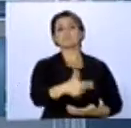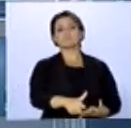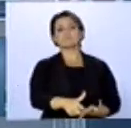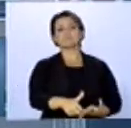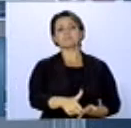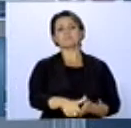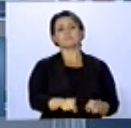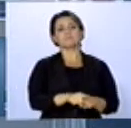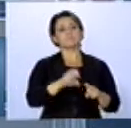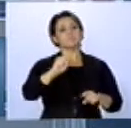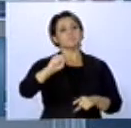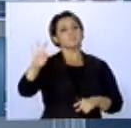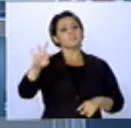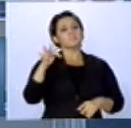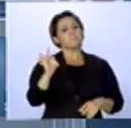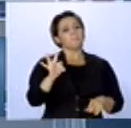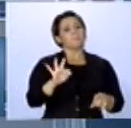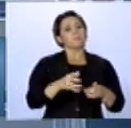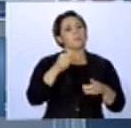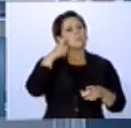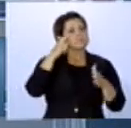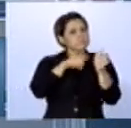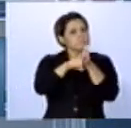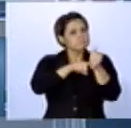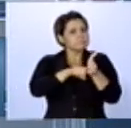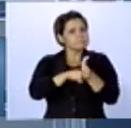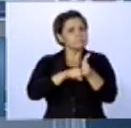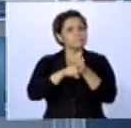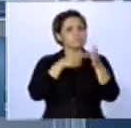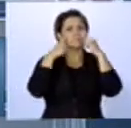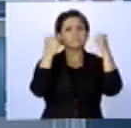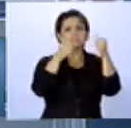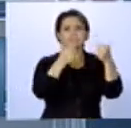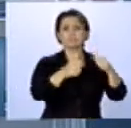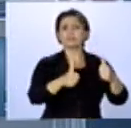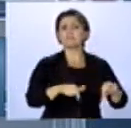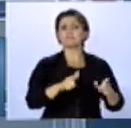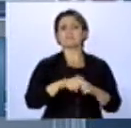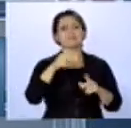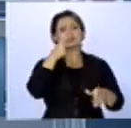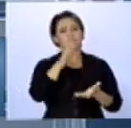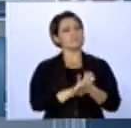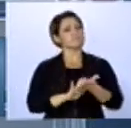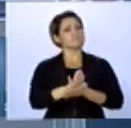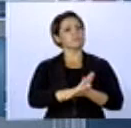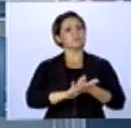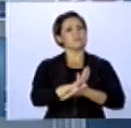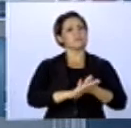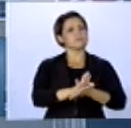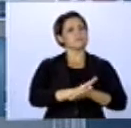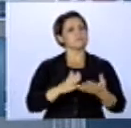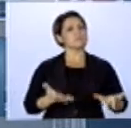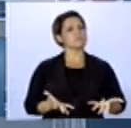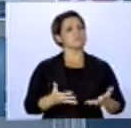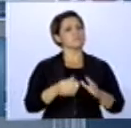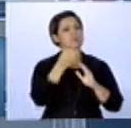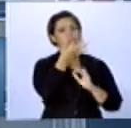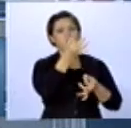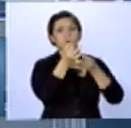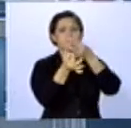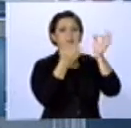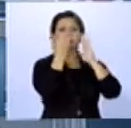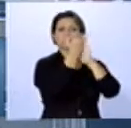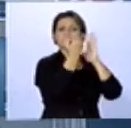nossos Supremo Tribunal Federal é capaz de fazer valer esses argumentos